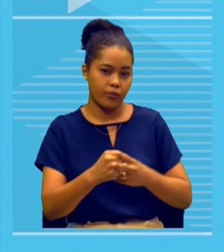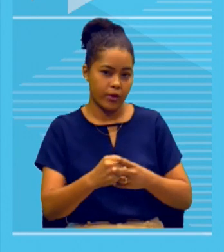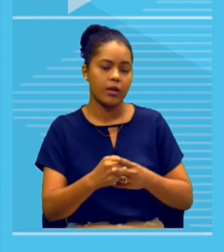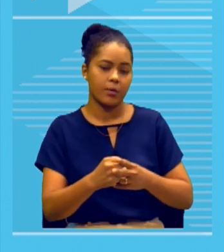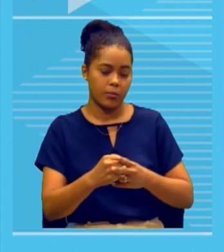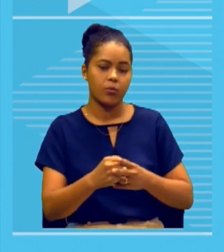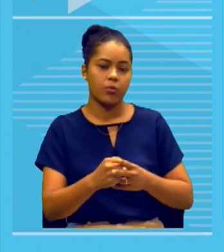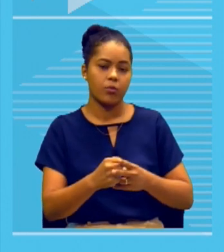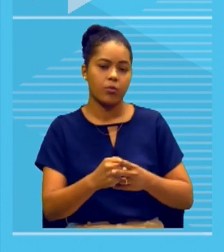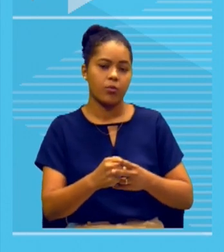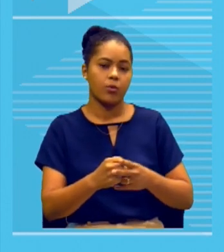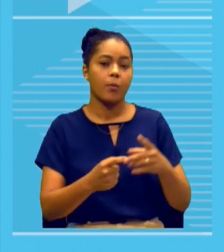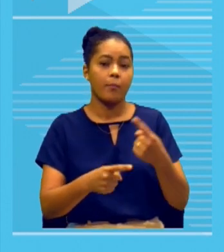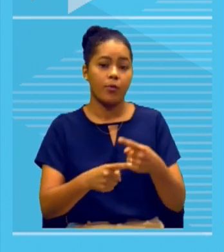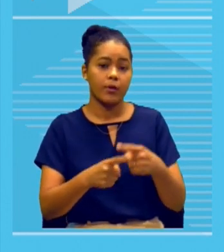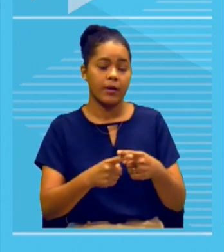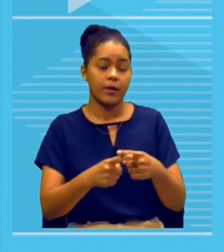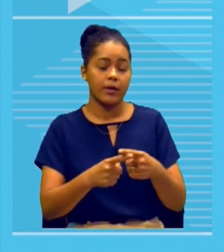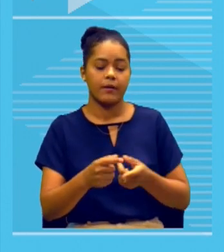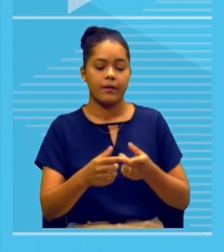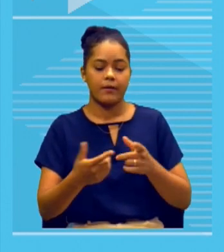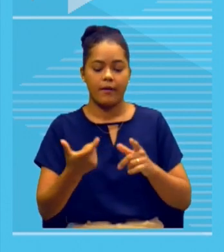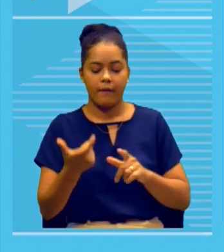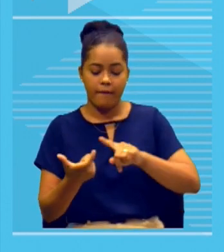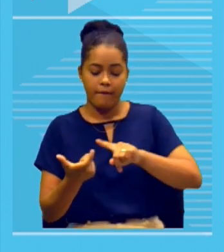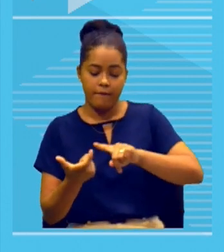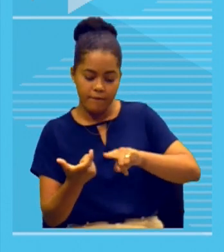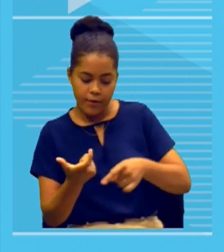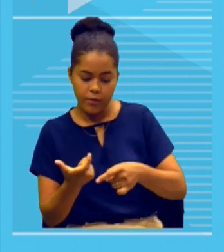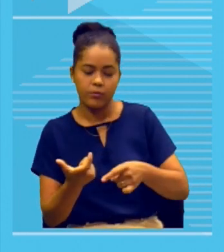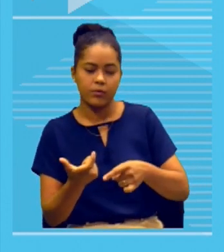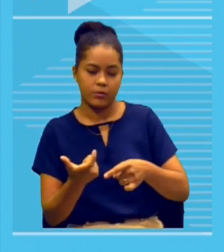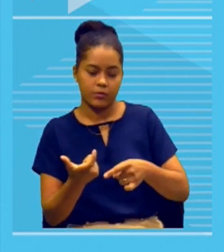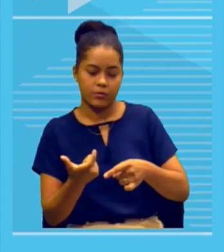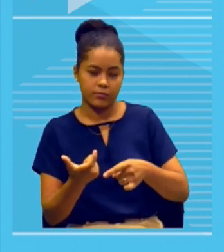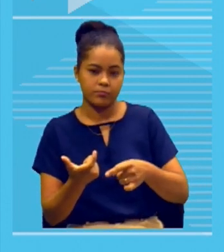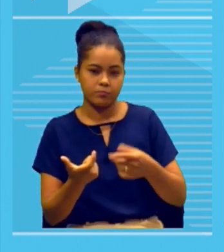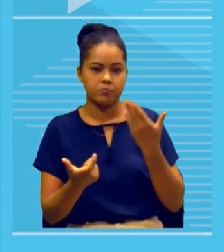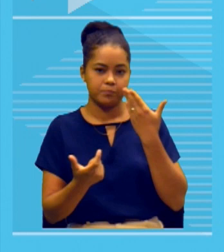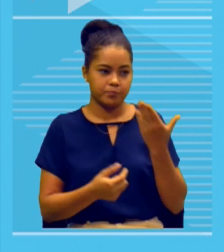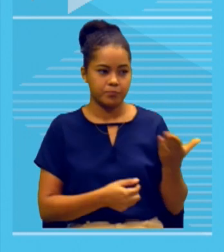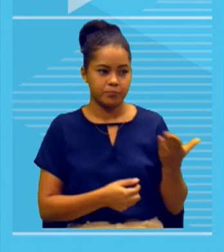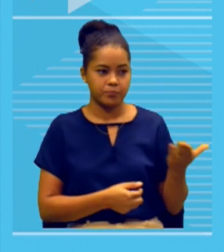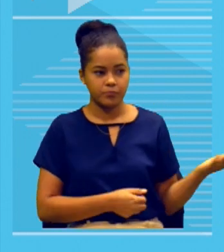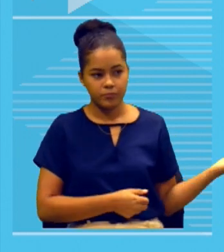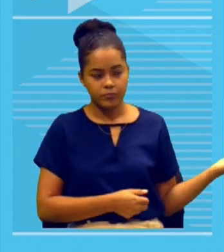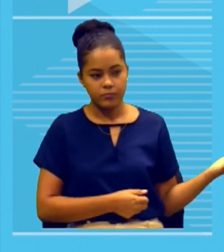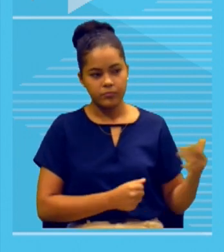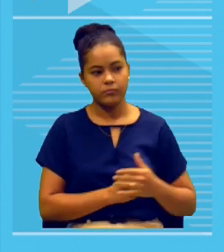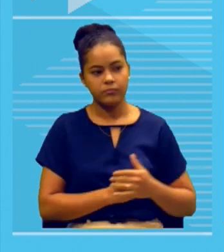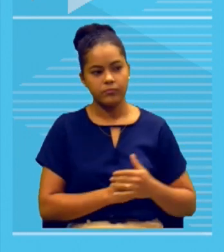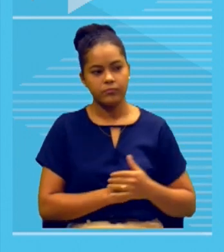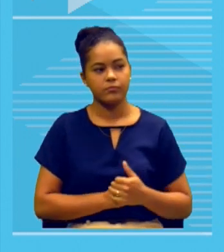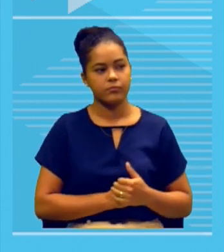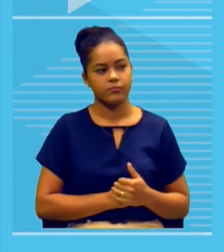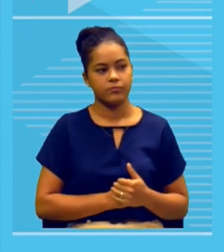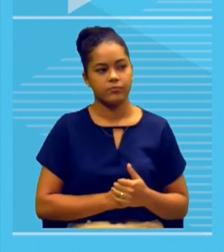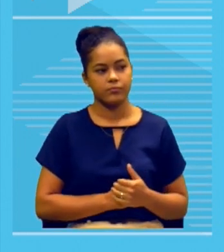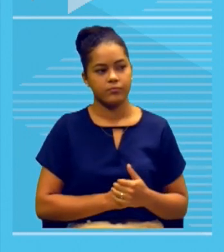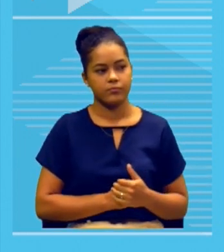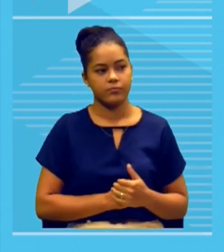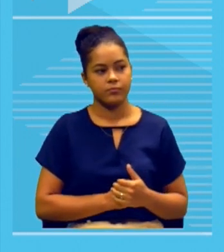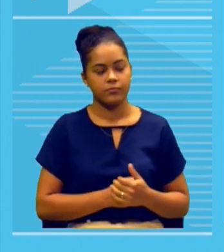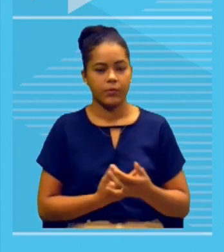pausa depois do advérbio aqui vírgula trabalha-se muito nunca diga assim